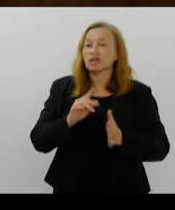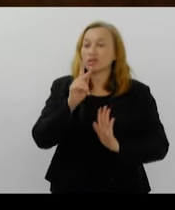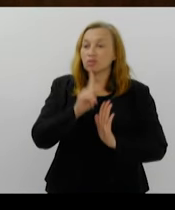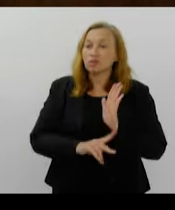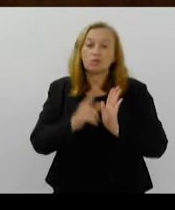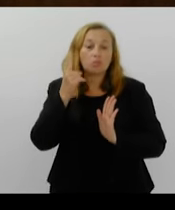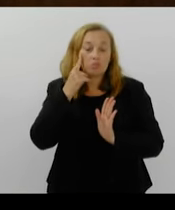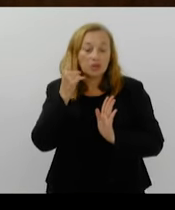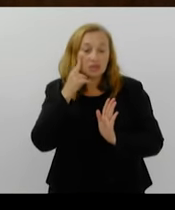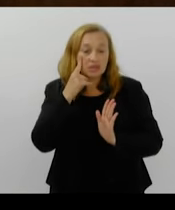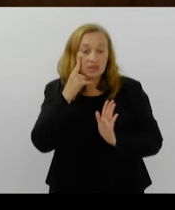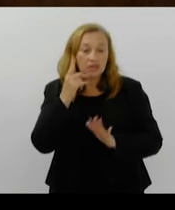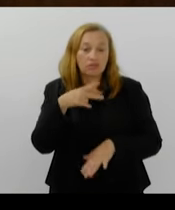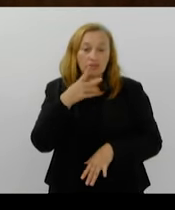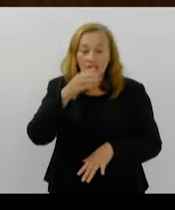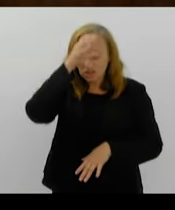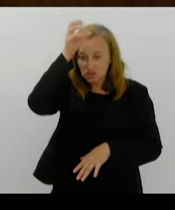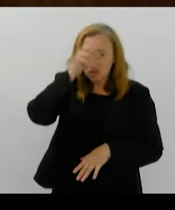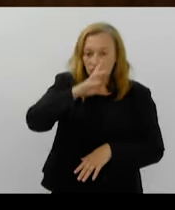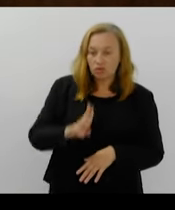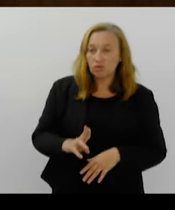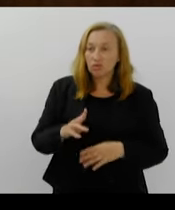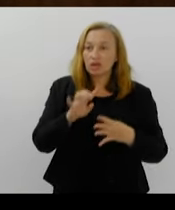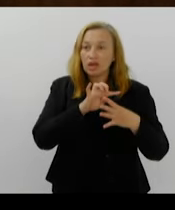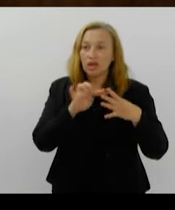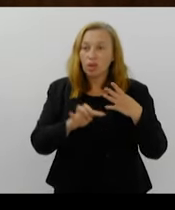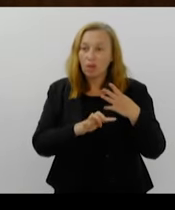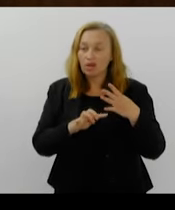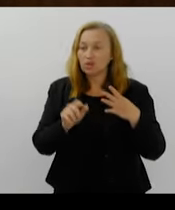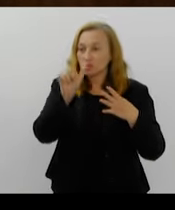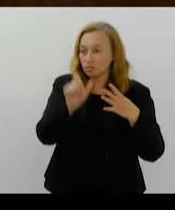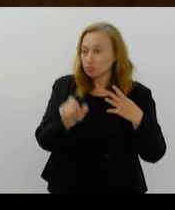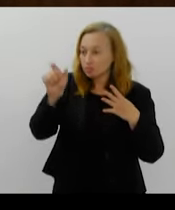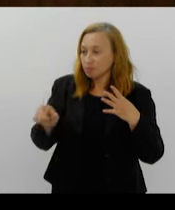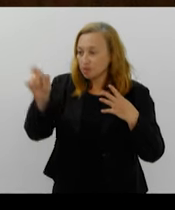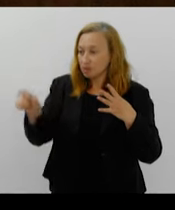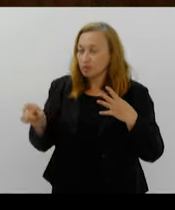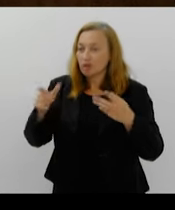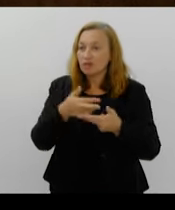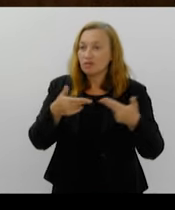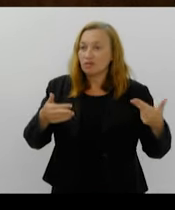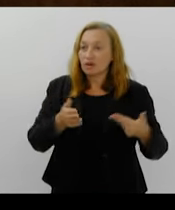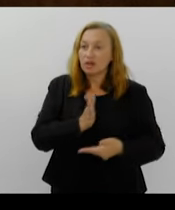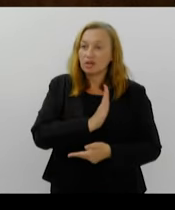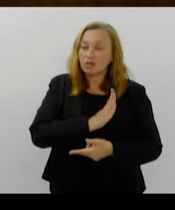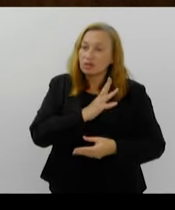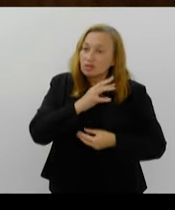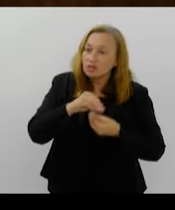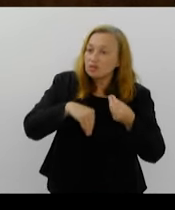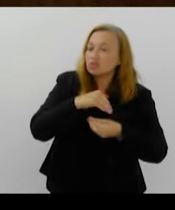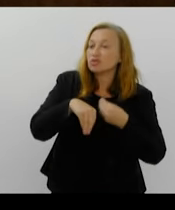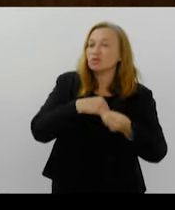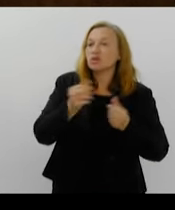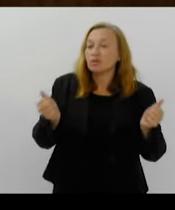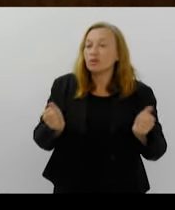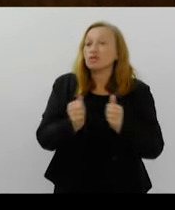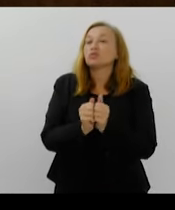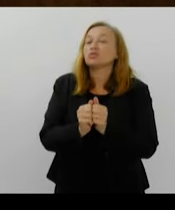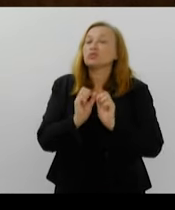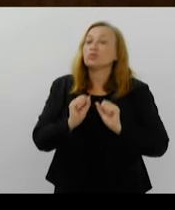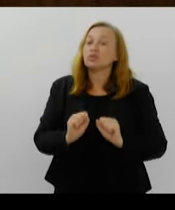pensado Como diz a tia Ju a quatro mãos mas com muitos corações envolvidos para que Ele